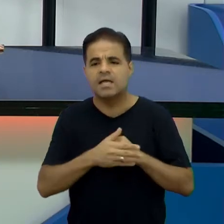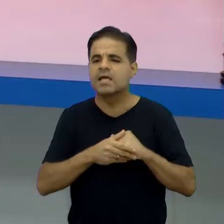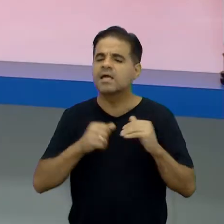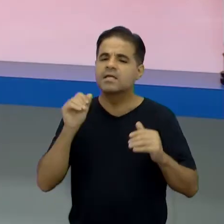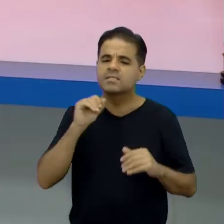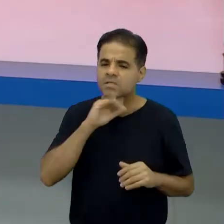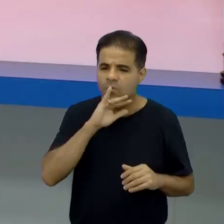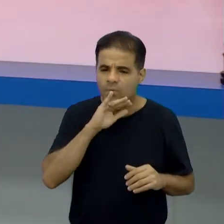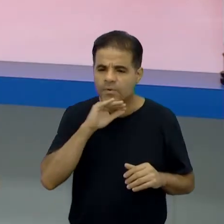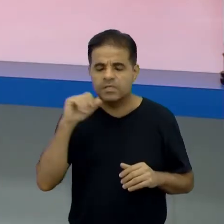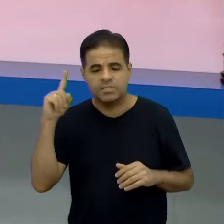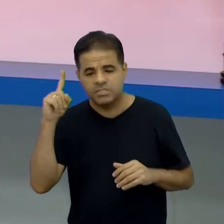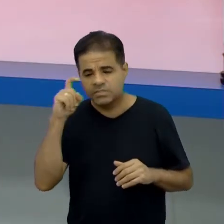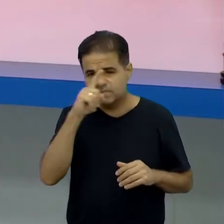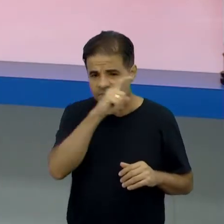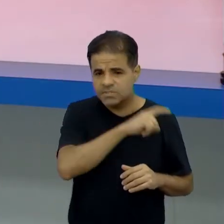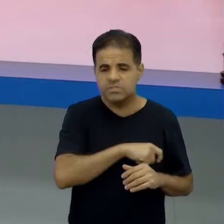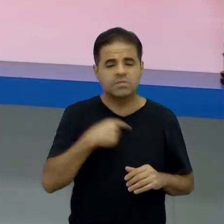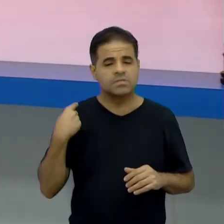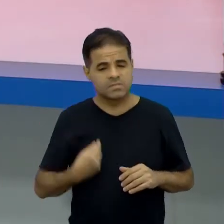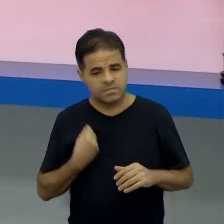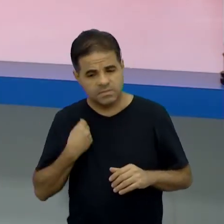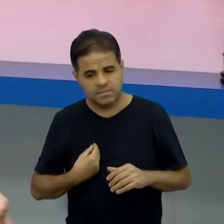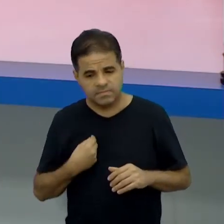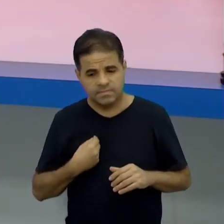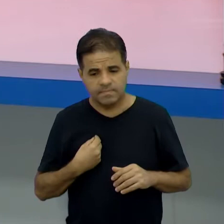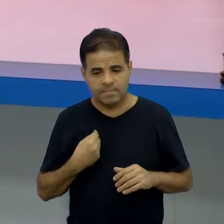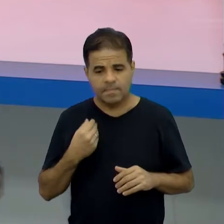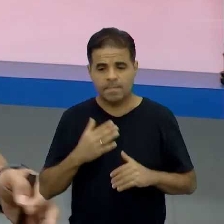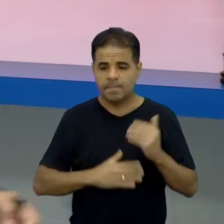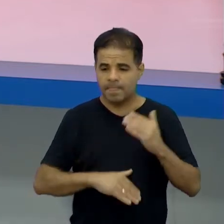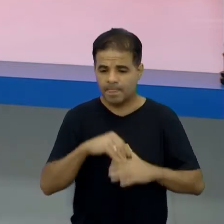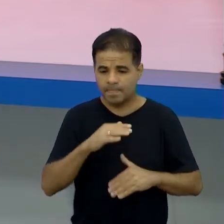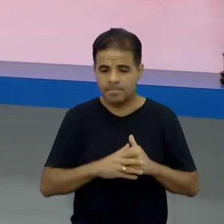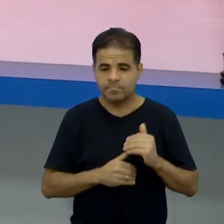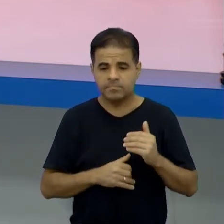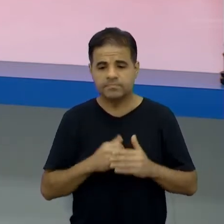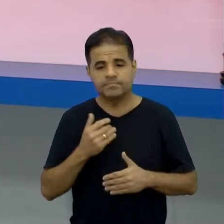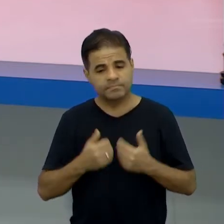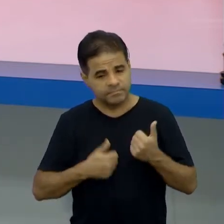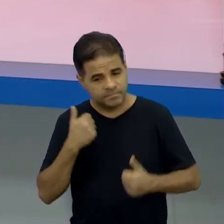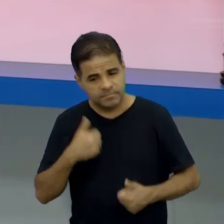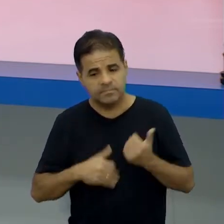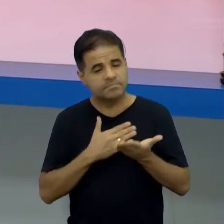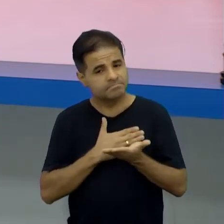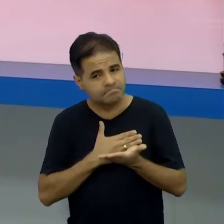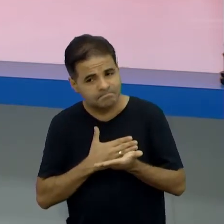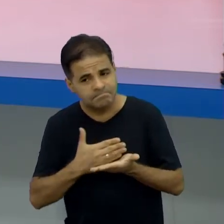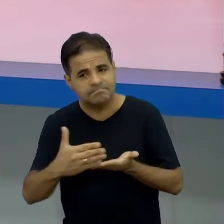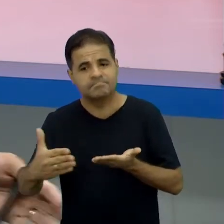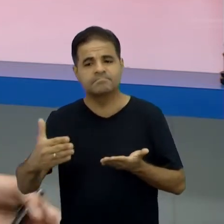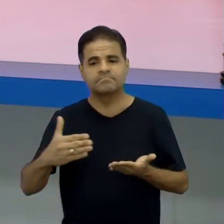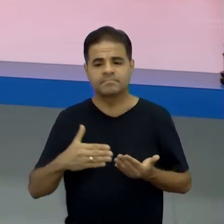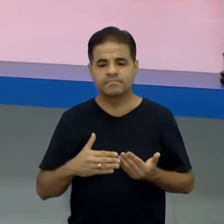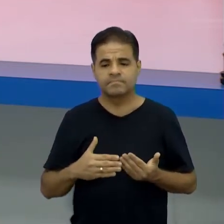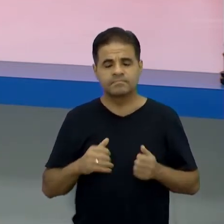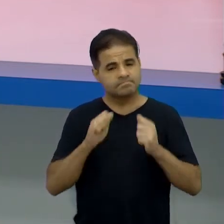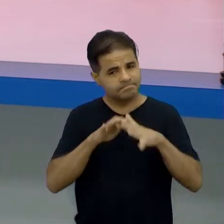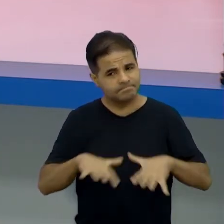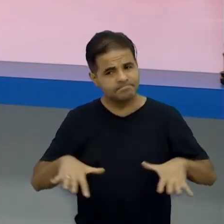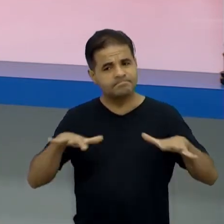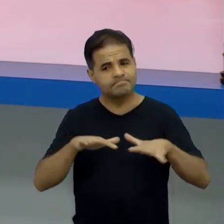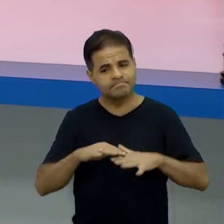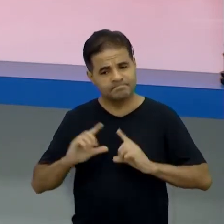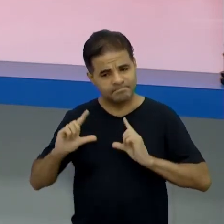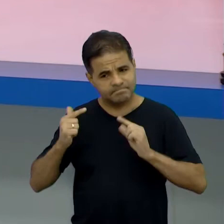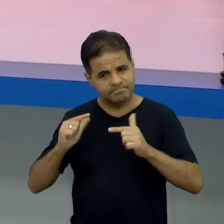É muito difícil, porque assim, até então a gente vive, né, o futebol tradicional, o convencional, né? E aí, não é aquela coisa que